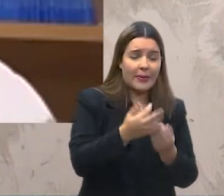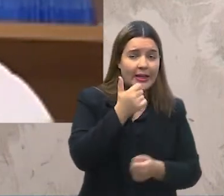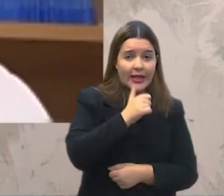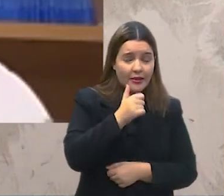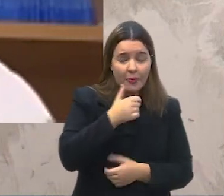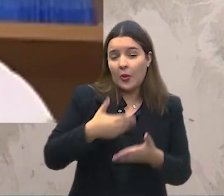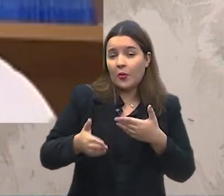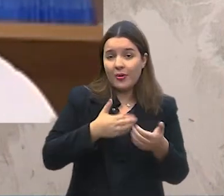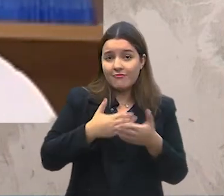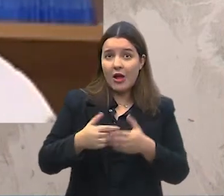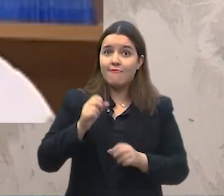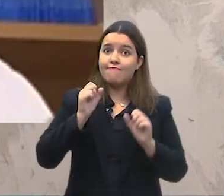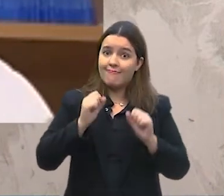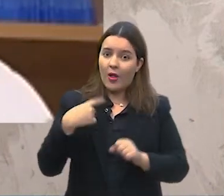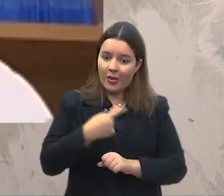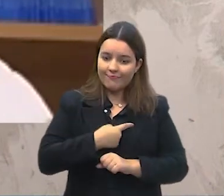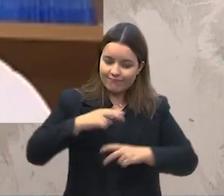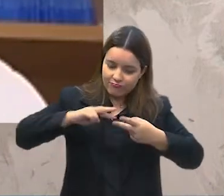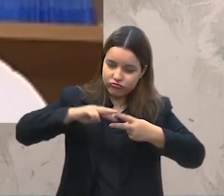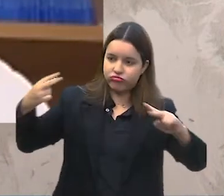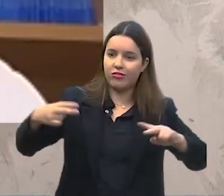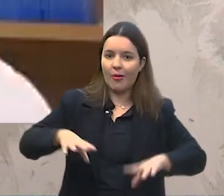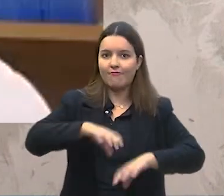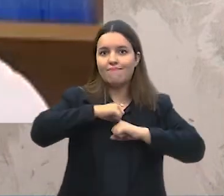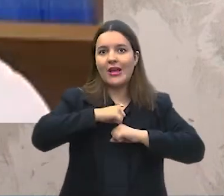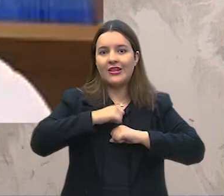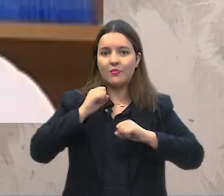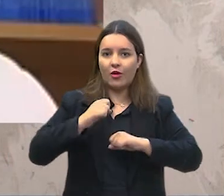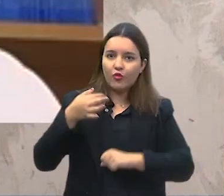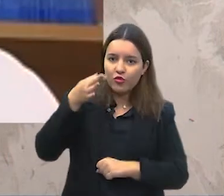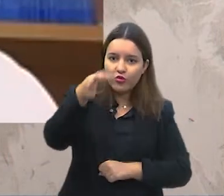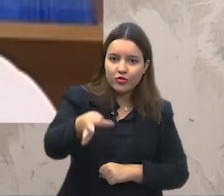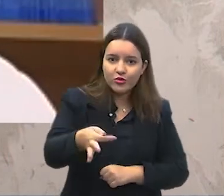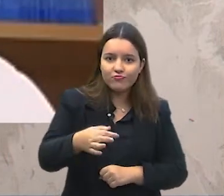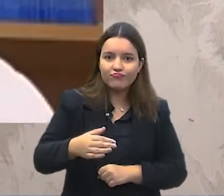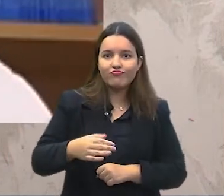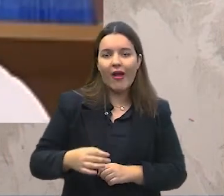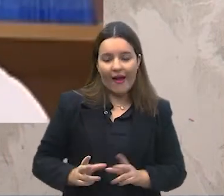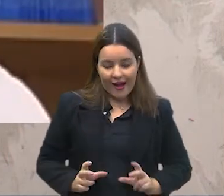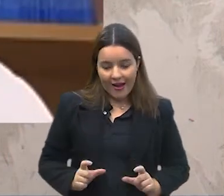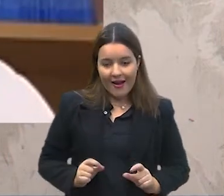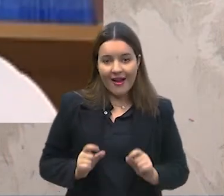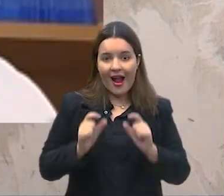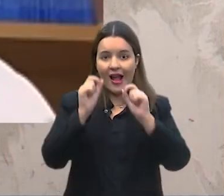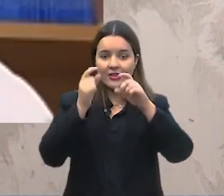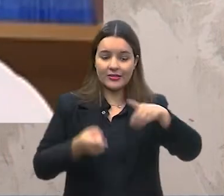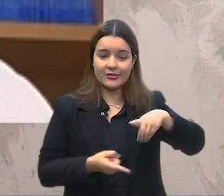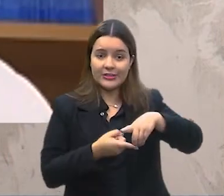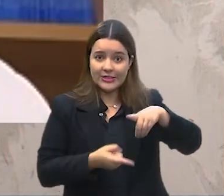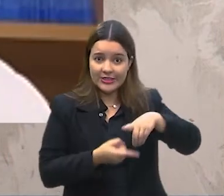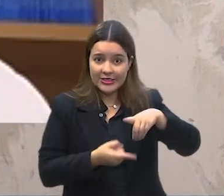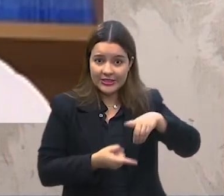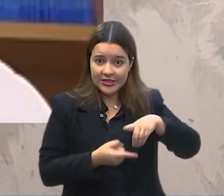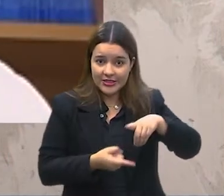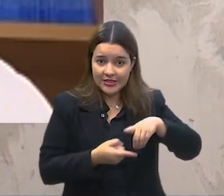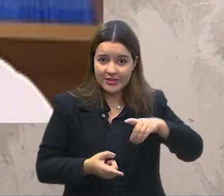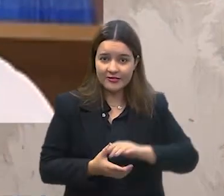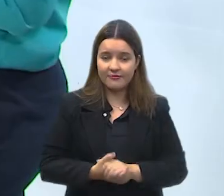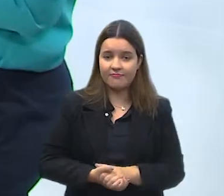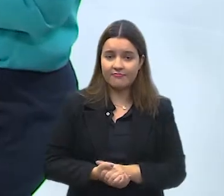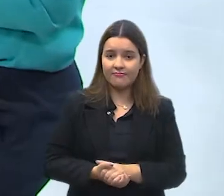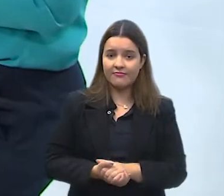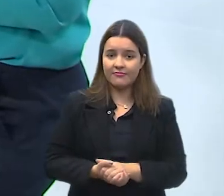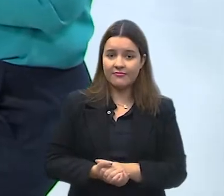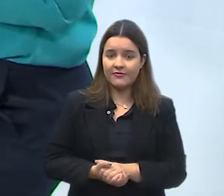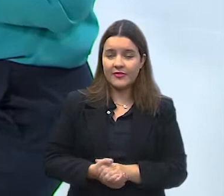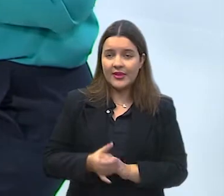herdar a chance, não é, de ter câncer na próstata. Então, nessas pessoas... Então, a